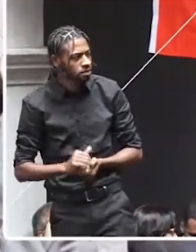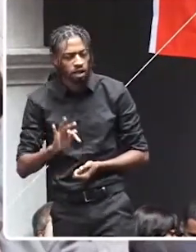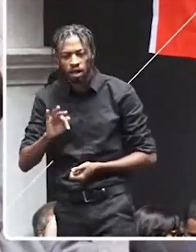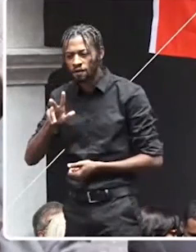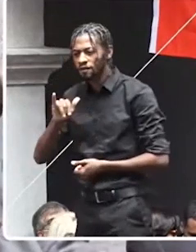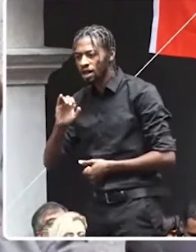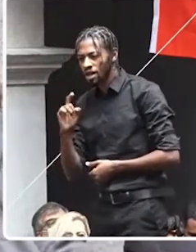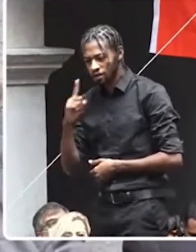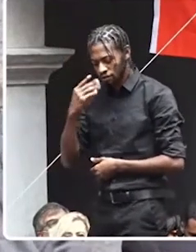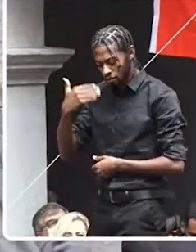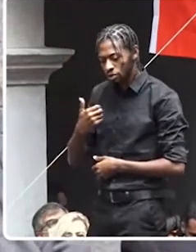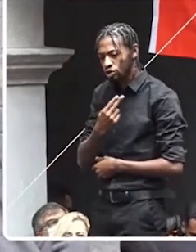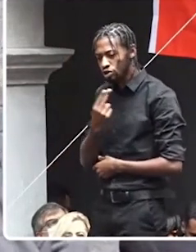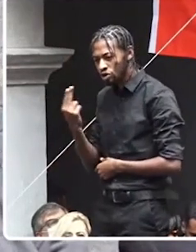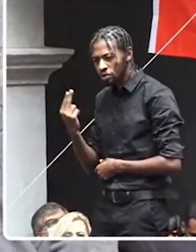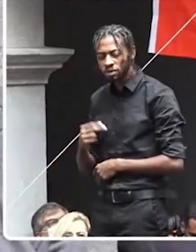Cunha Bierrenbach.